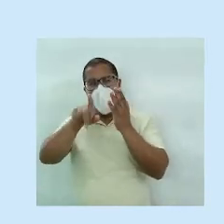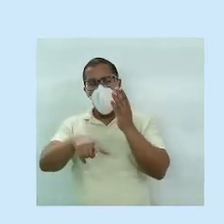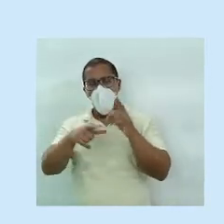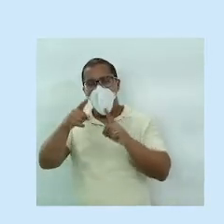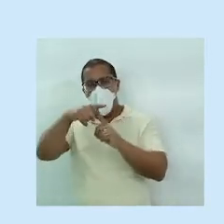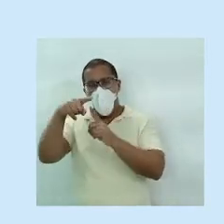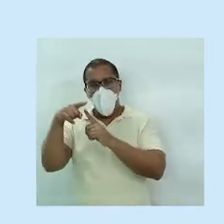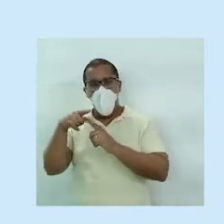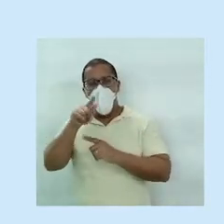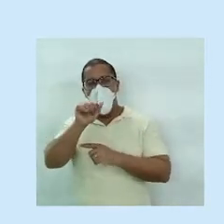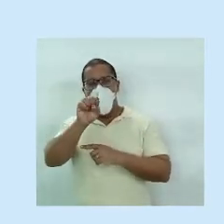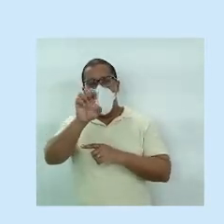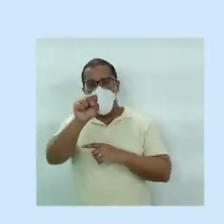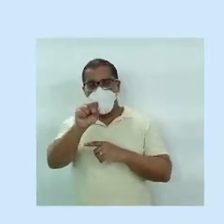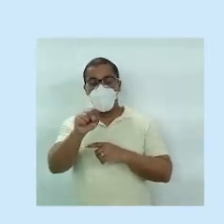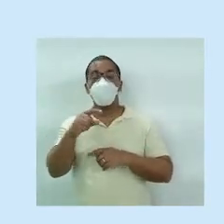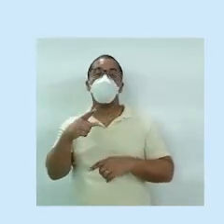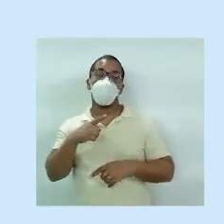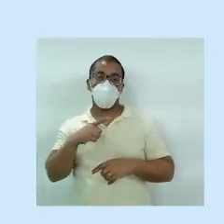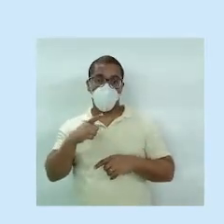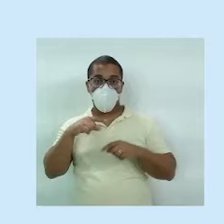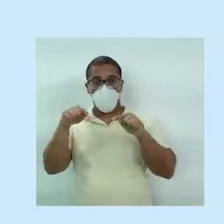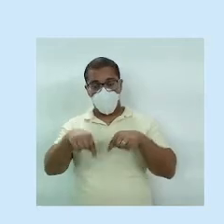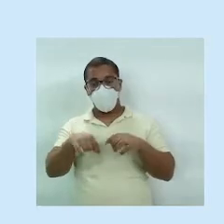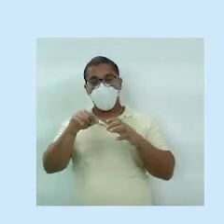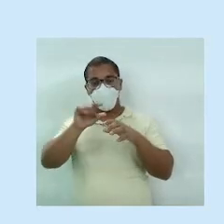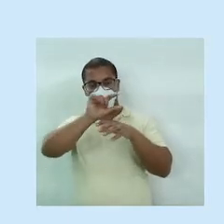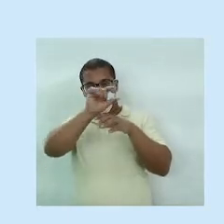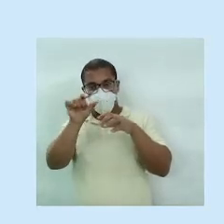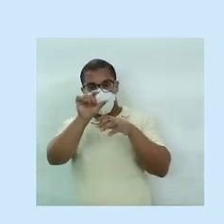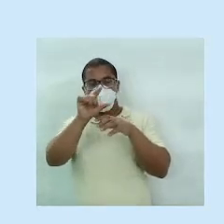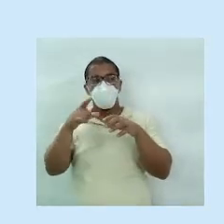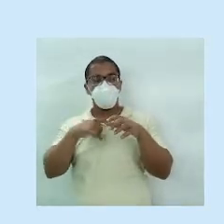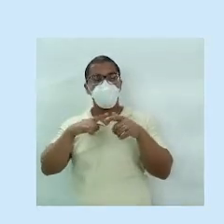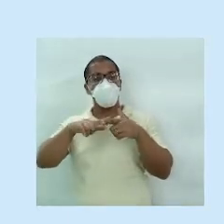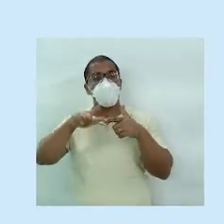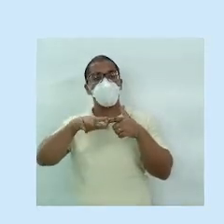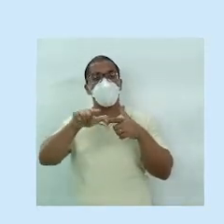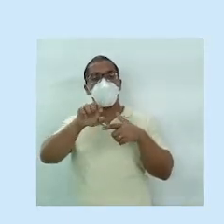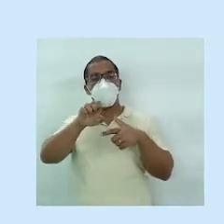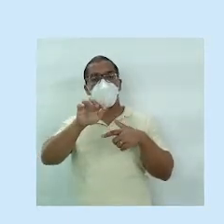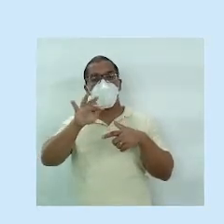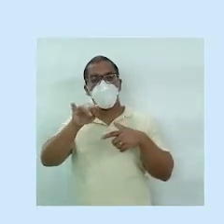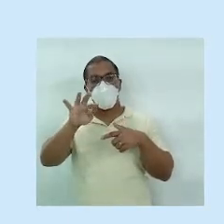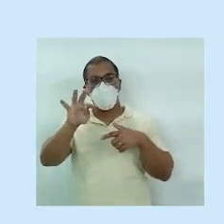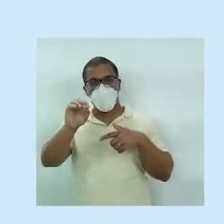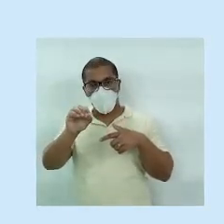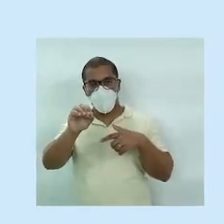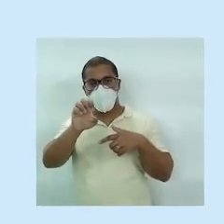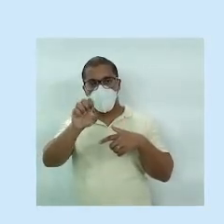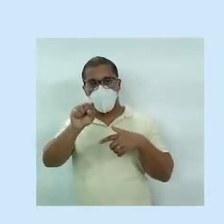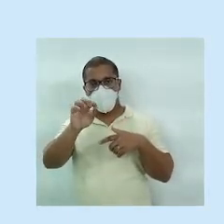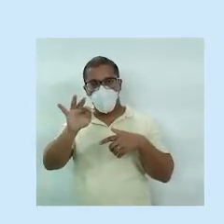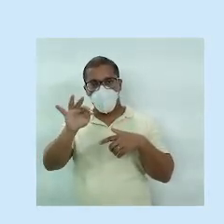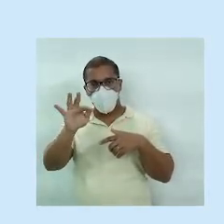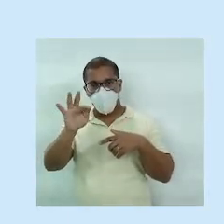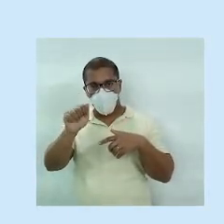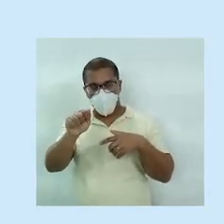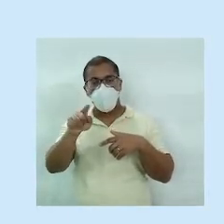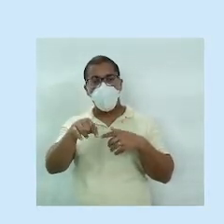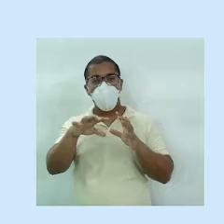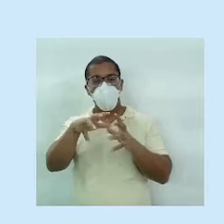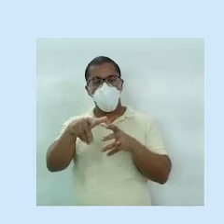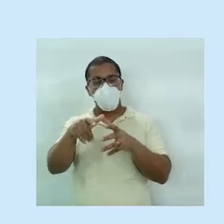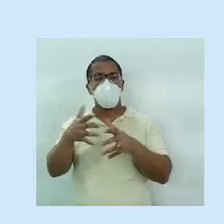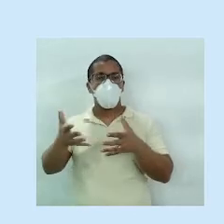de gases, chega na atmosfera, ocasiona o efeito estufa, que é o aquecimento do planeta, tá certo? Vamos